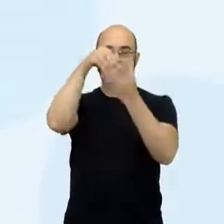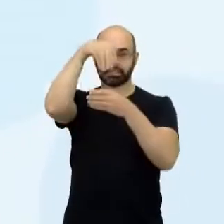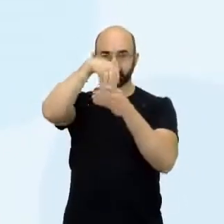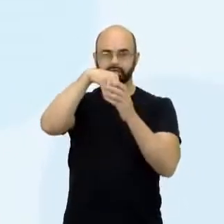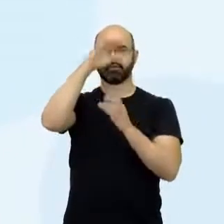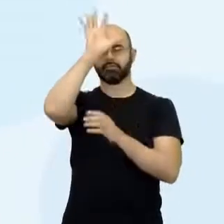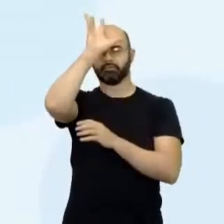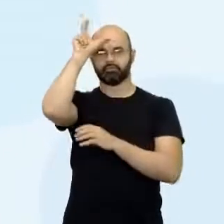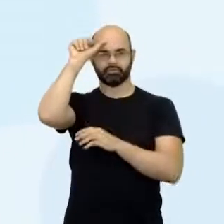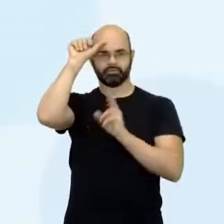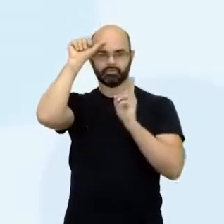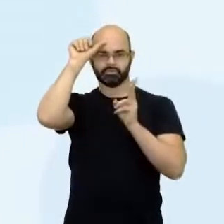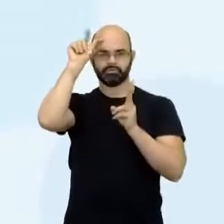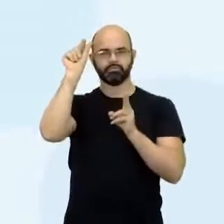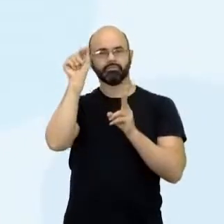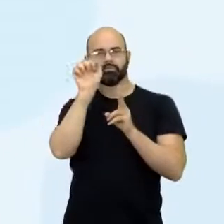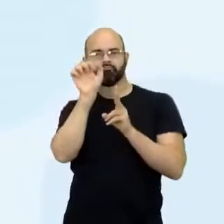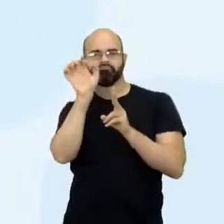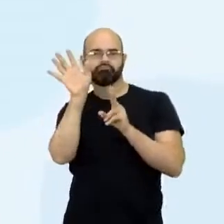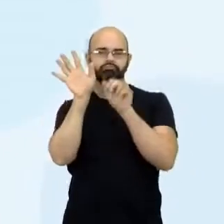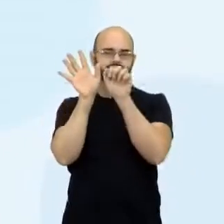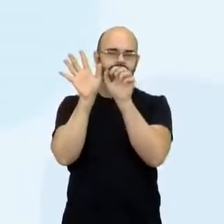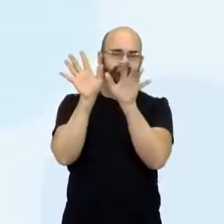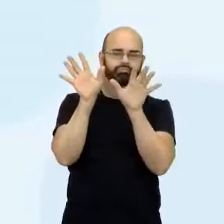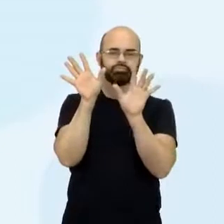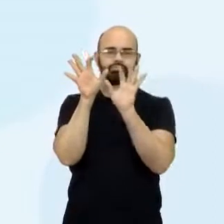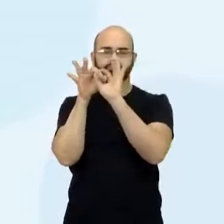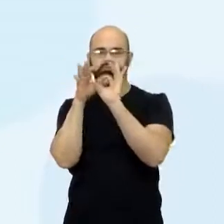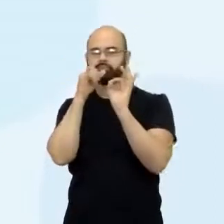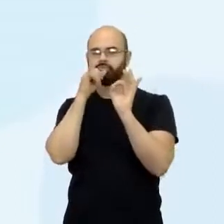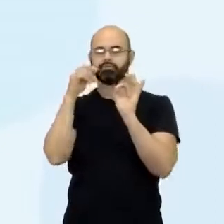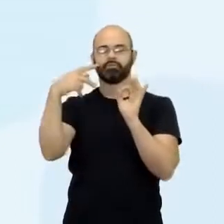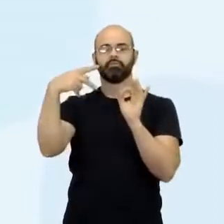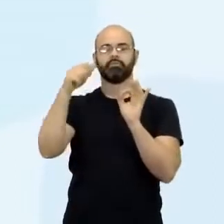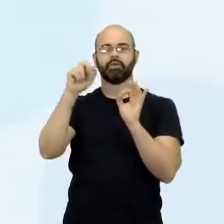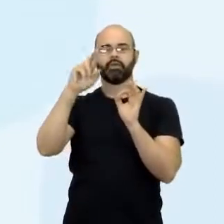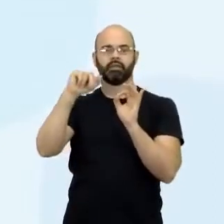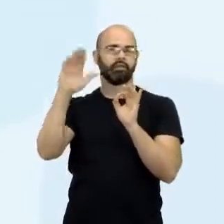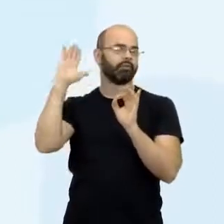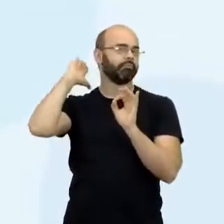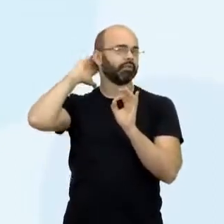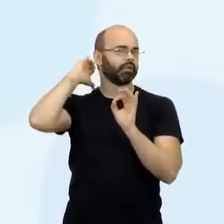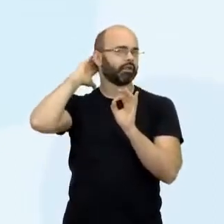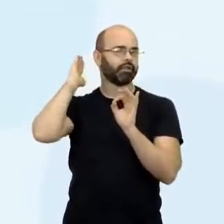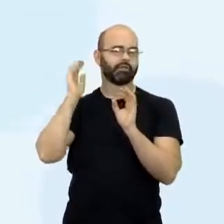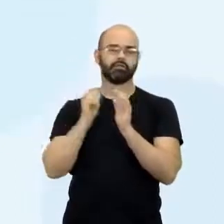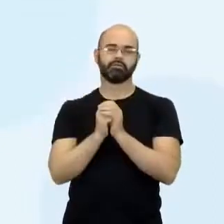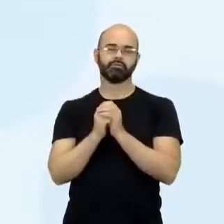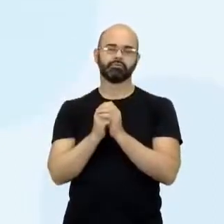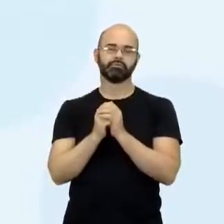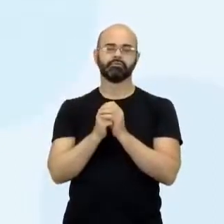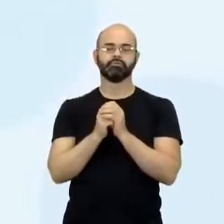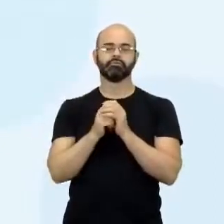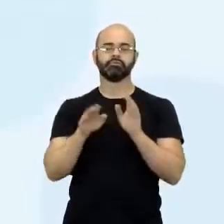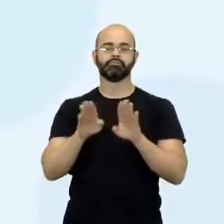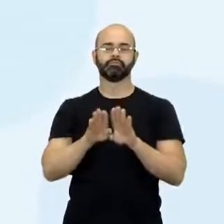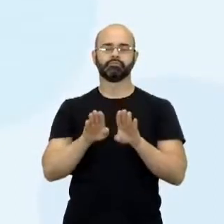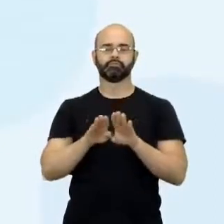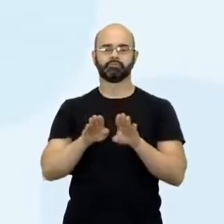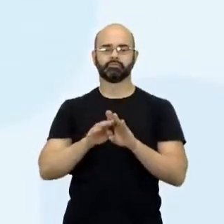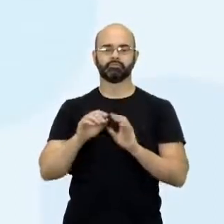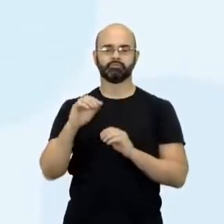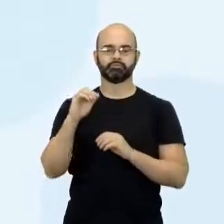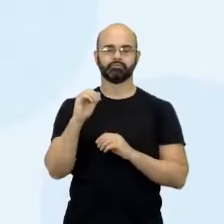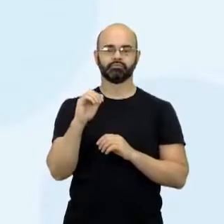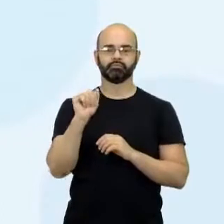Amazonas, mesmo tendo aí, né, uma integração com o Pará, mas com características mais próximas. E temos outras aí, o Arco Norte, a